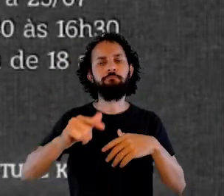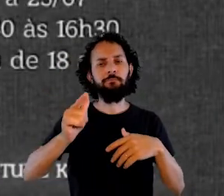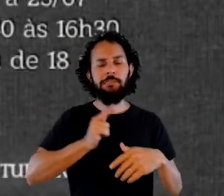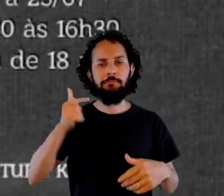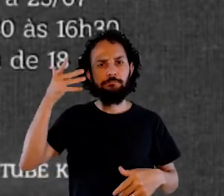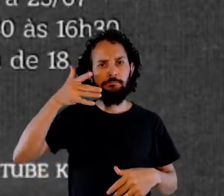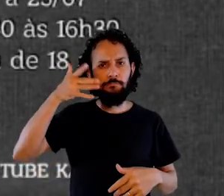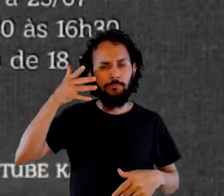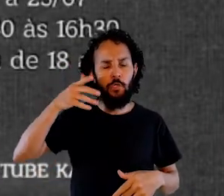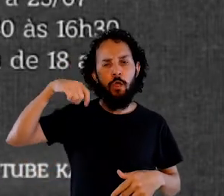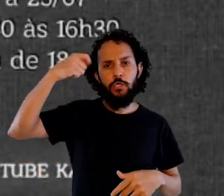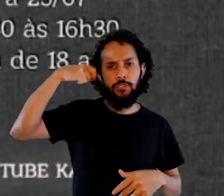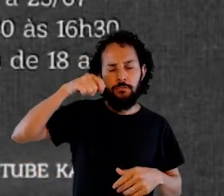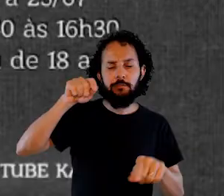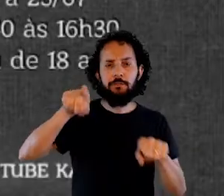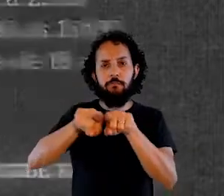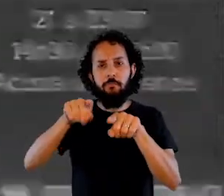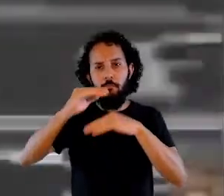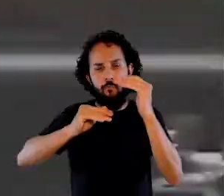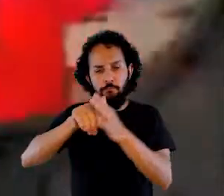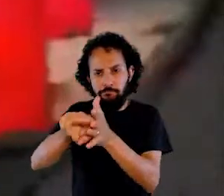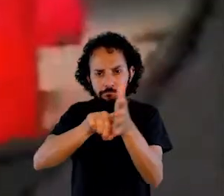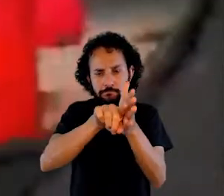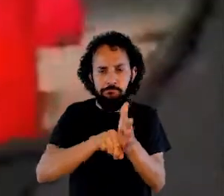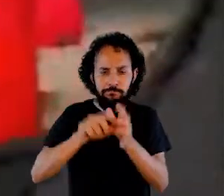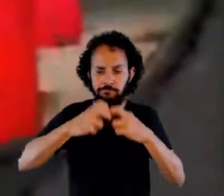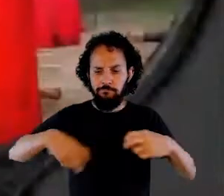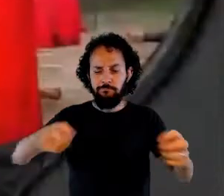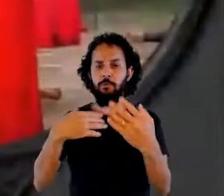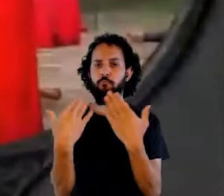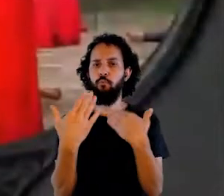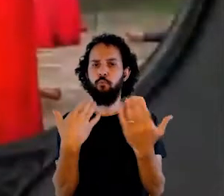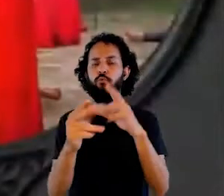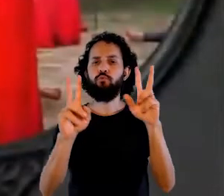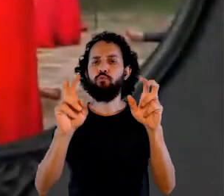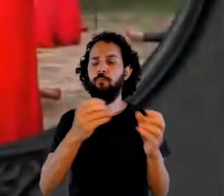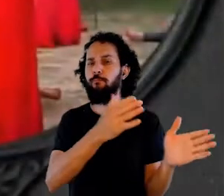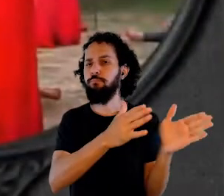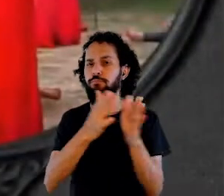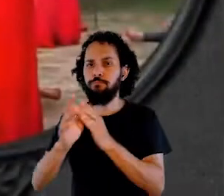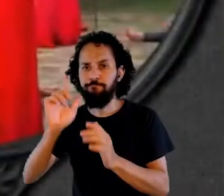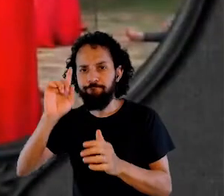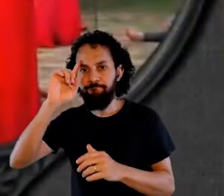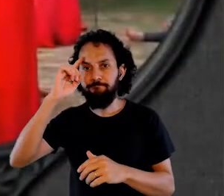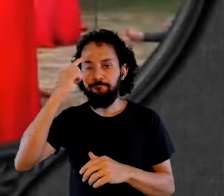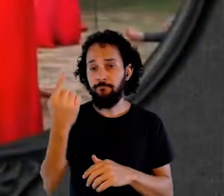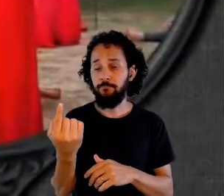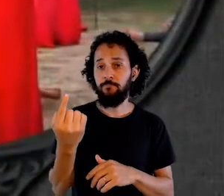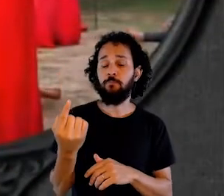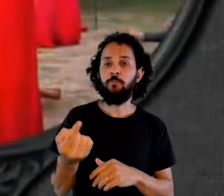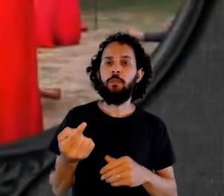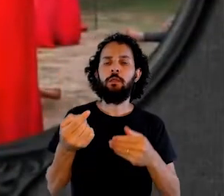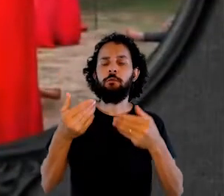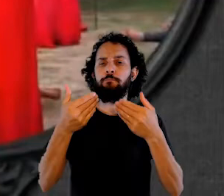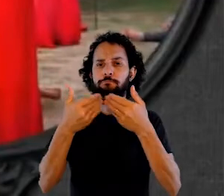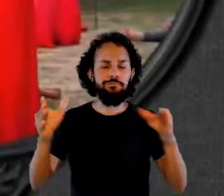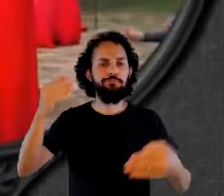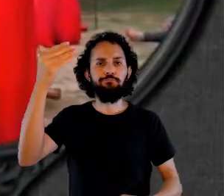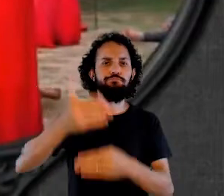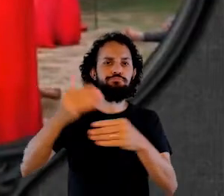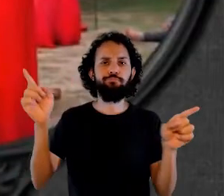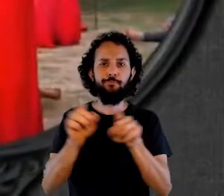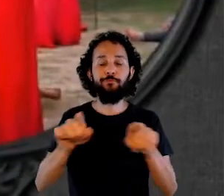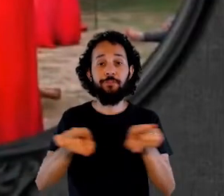palestras com artistas e pesquisadores, roda de conversa e bate-papo sobre processos criativos, lançamento de curta